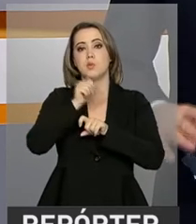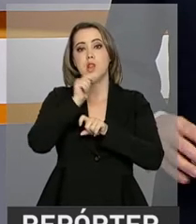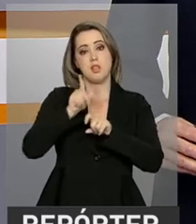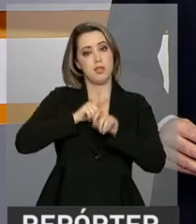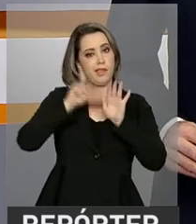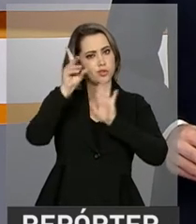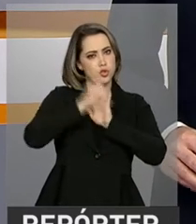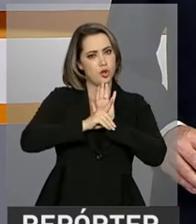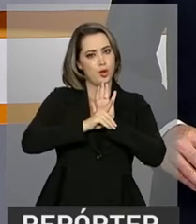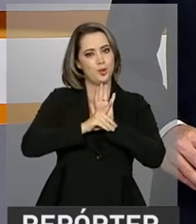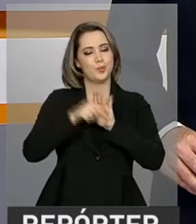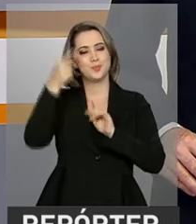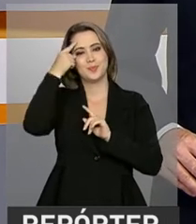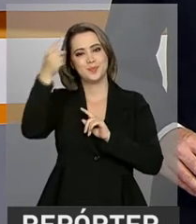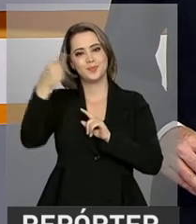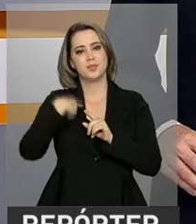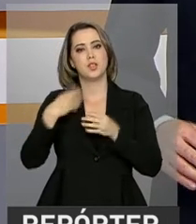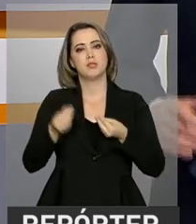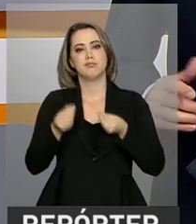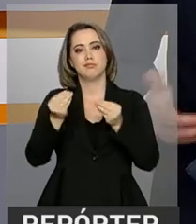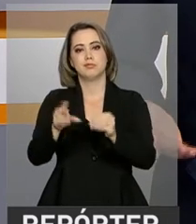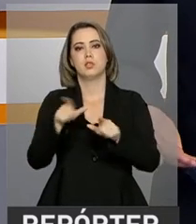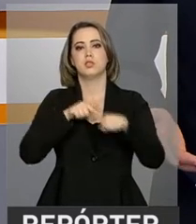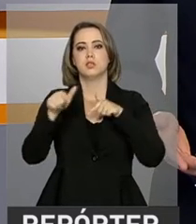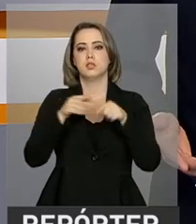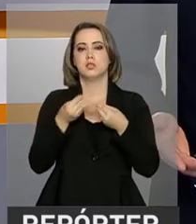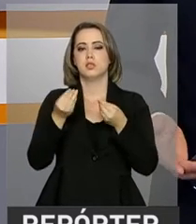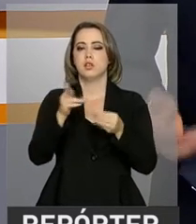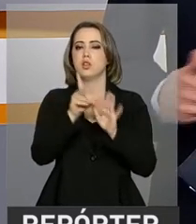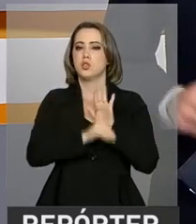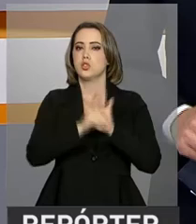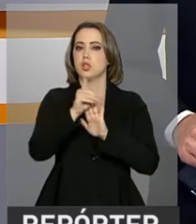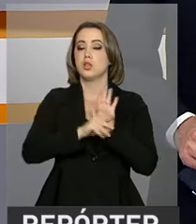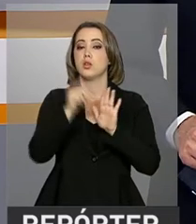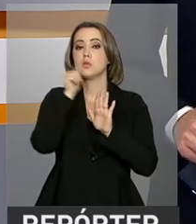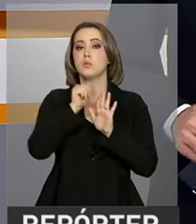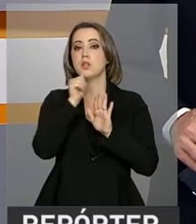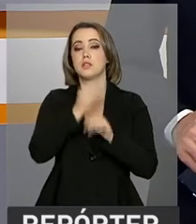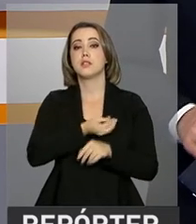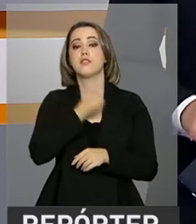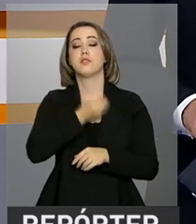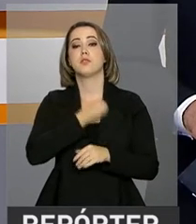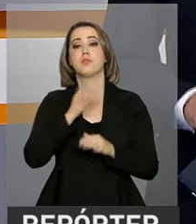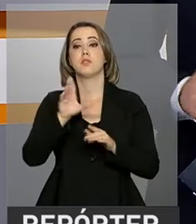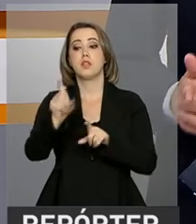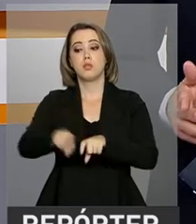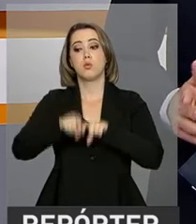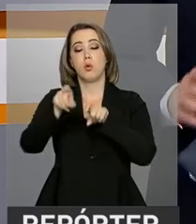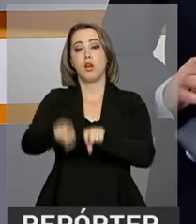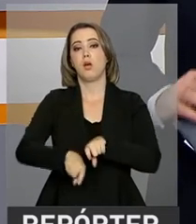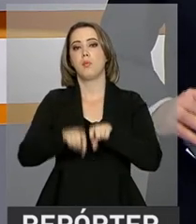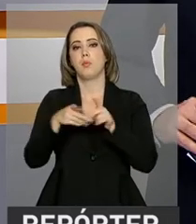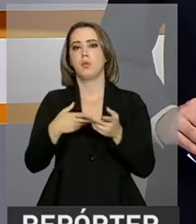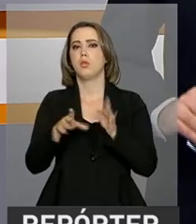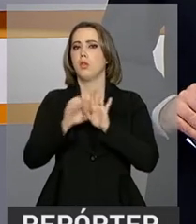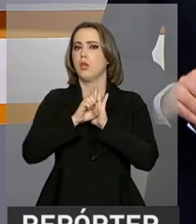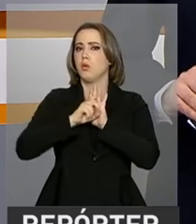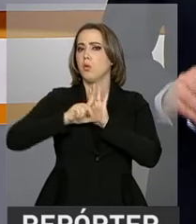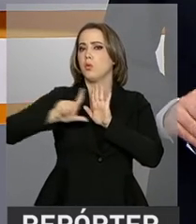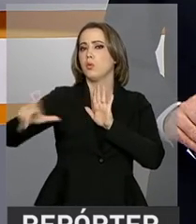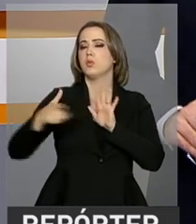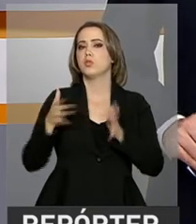é valorizar o trabalho e garantir direitos às mulheres que vivem no campo entre as ações da campanha está um edital para apoiar o